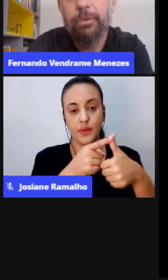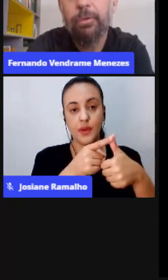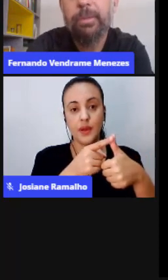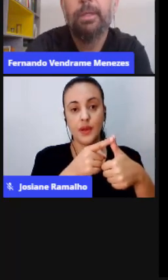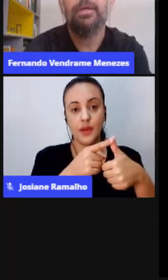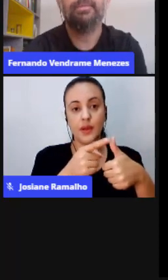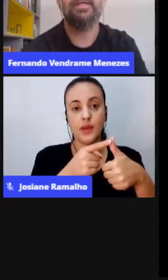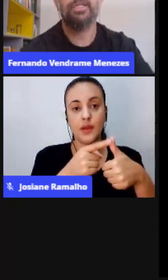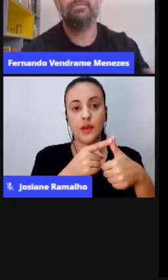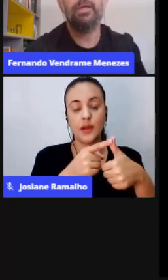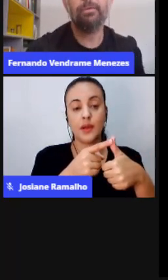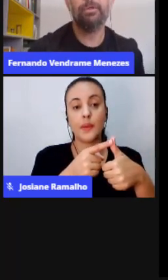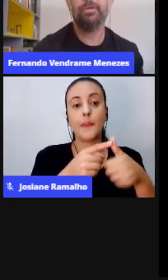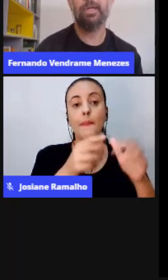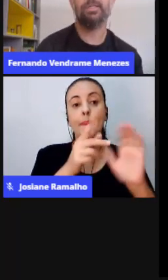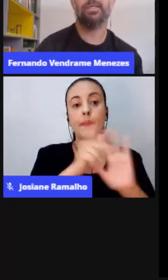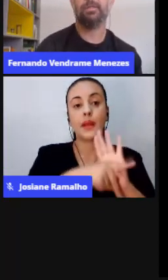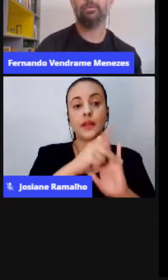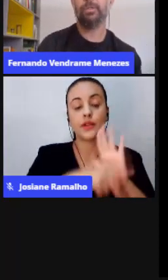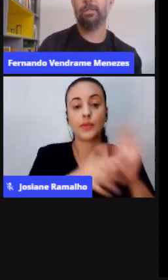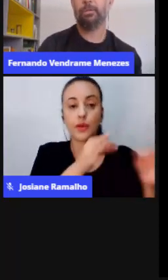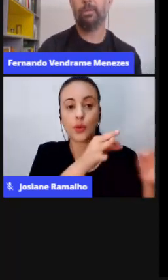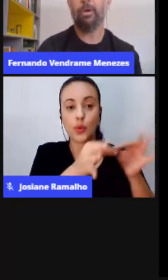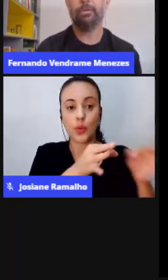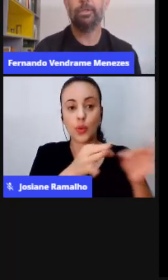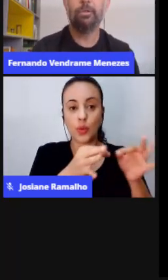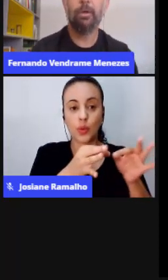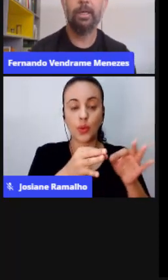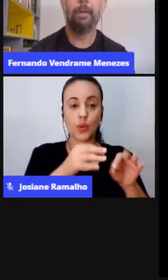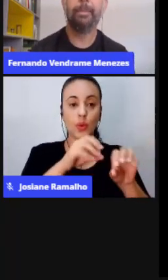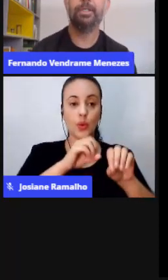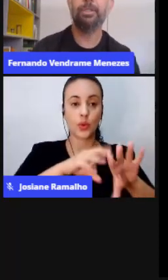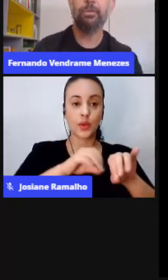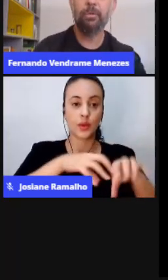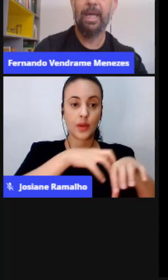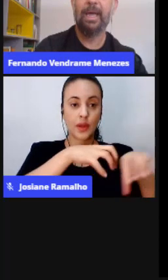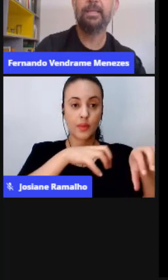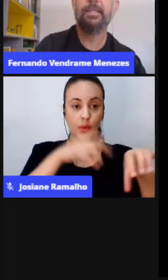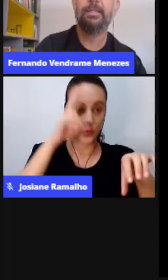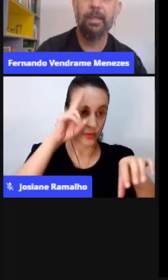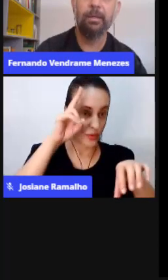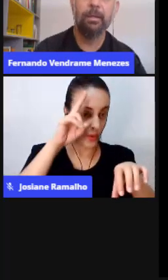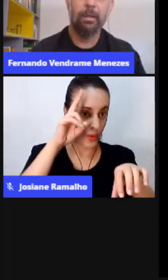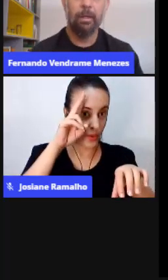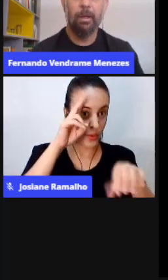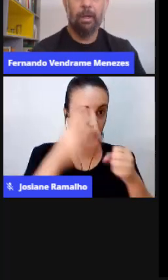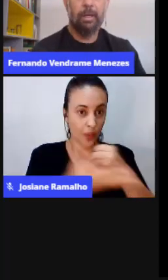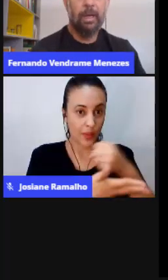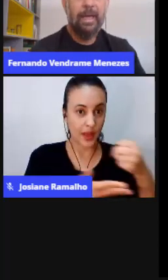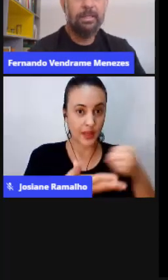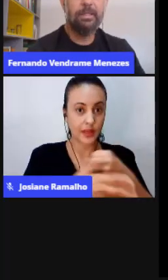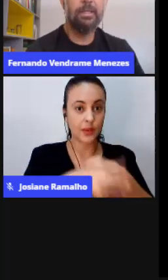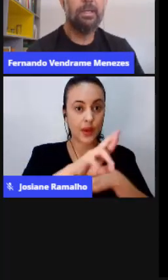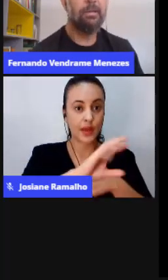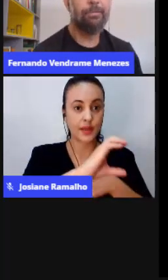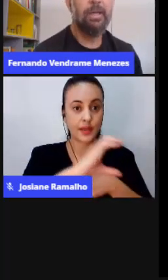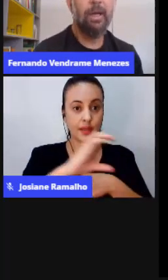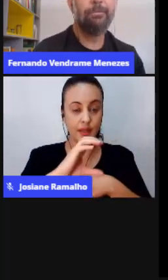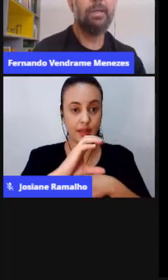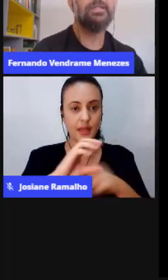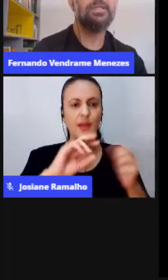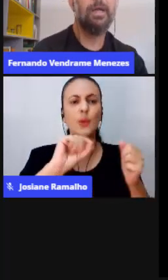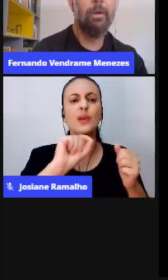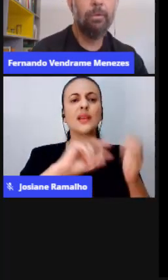falarmos sobre planejamento e organização no ensino remoto de história a partir do RCC. RCC